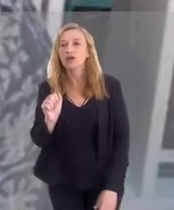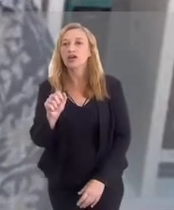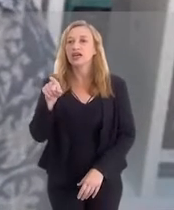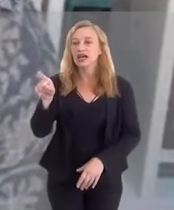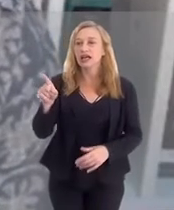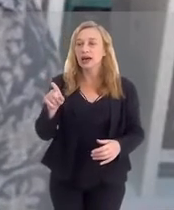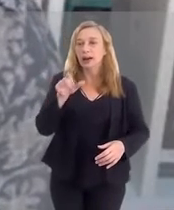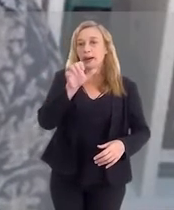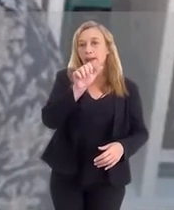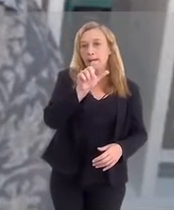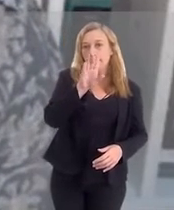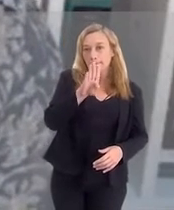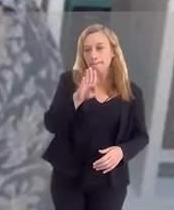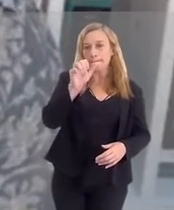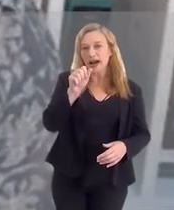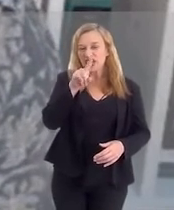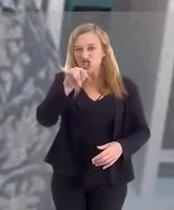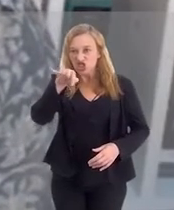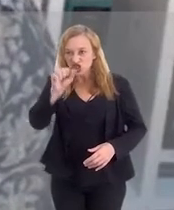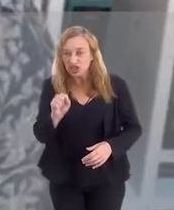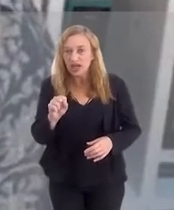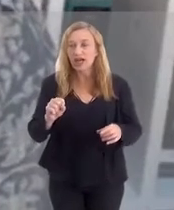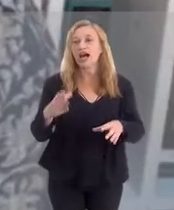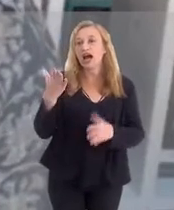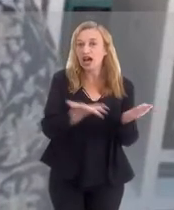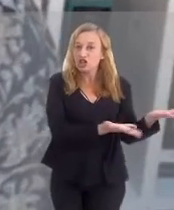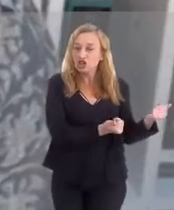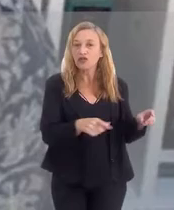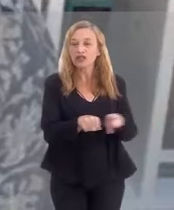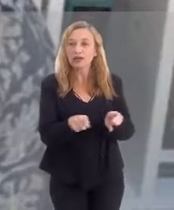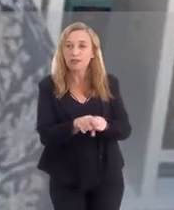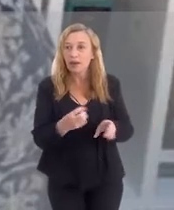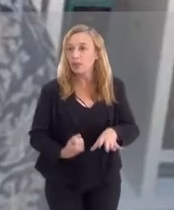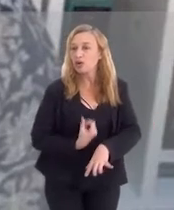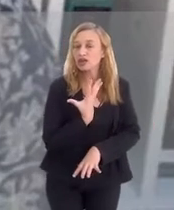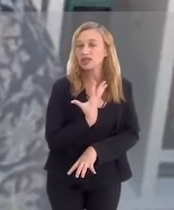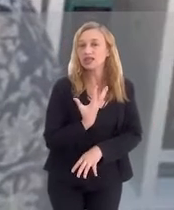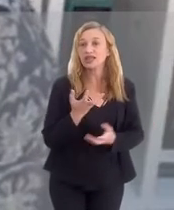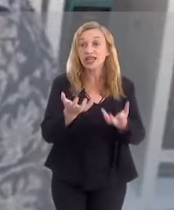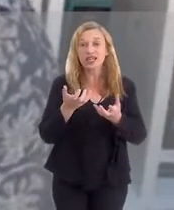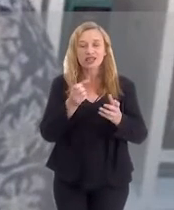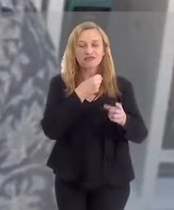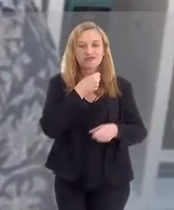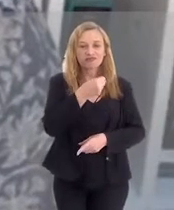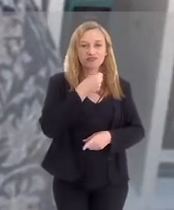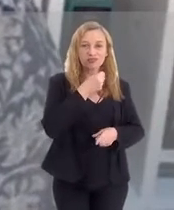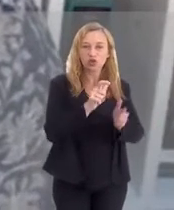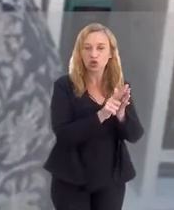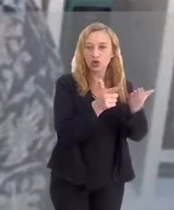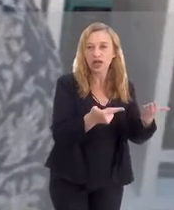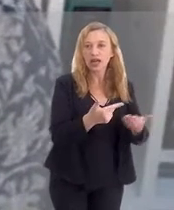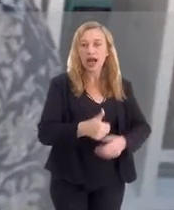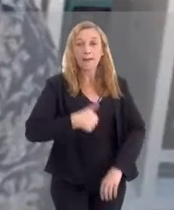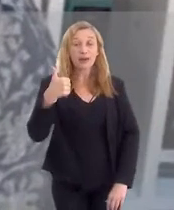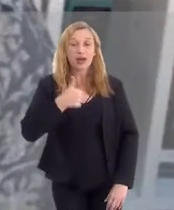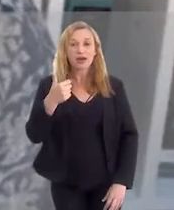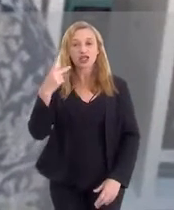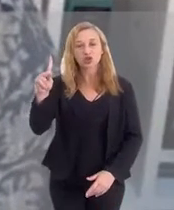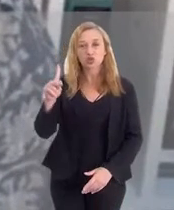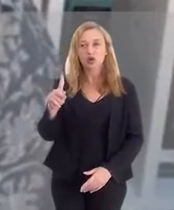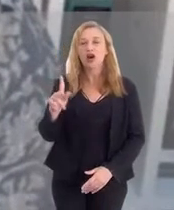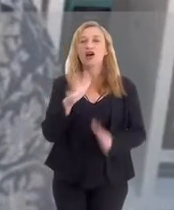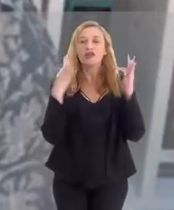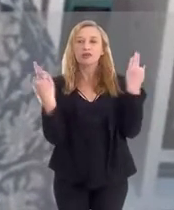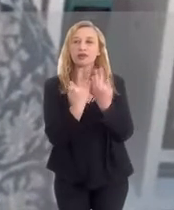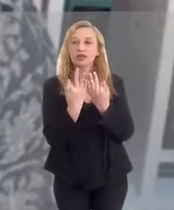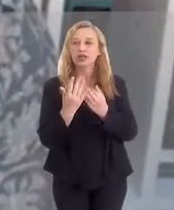e letrista. Mas a jovem instrumentista e poetisa também acalentava o sonho de se tornar jornalista, sendo a primeira de sua família